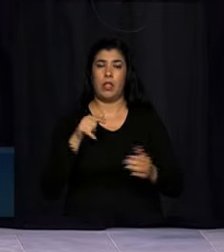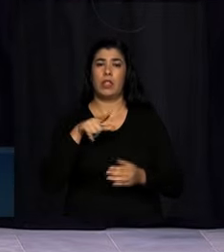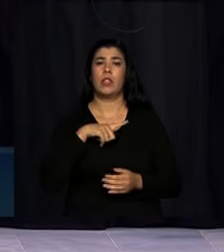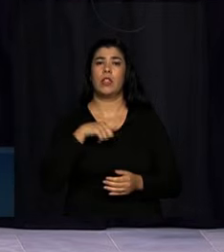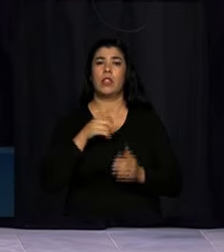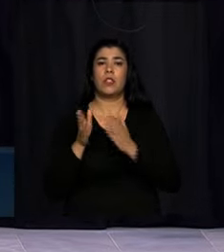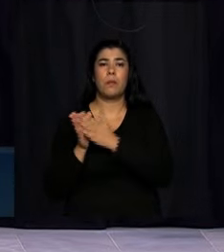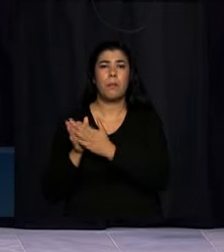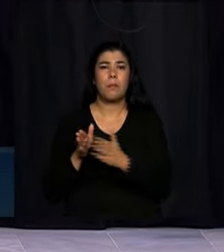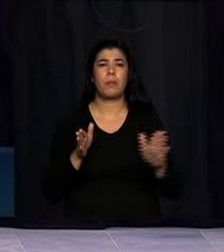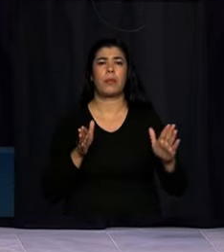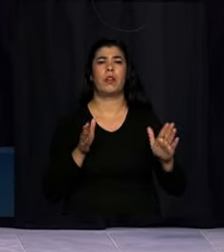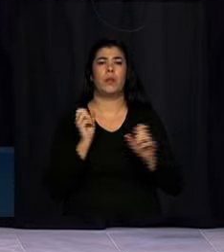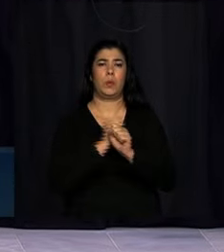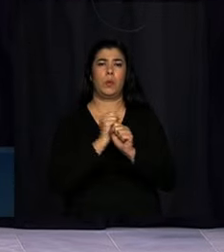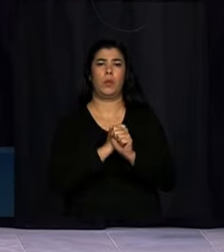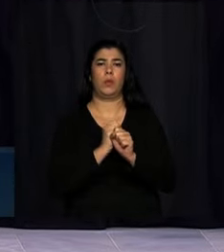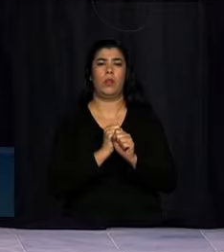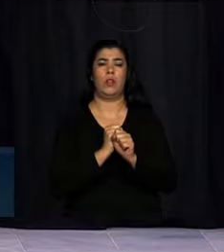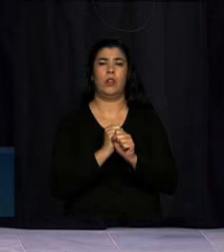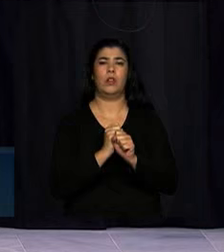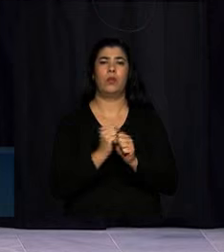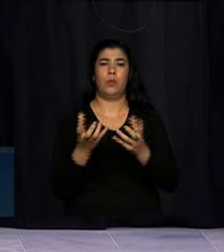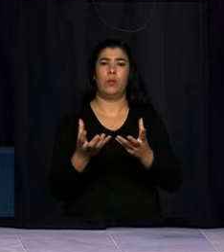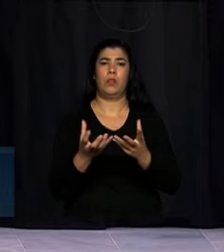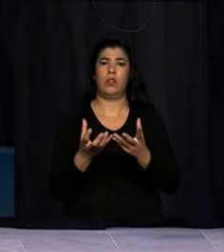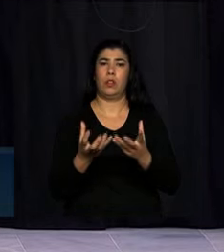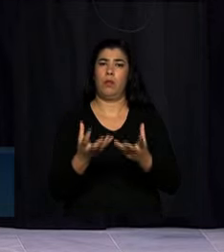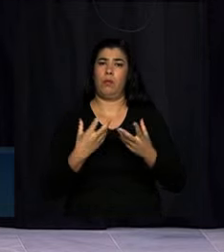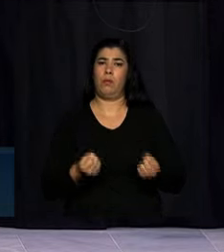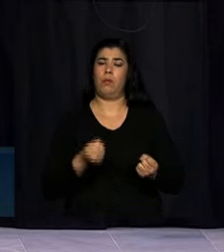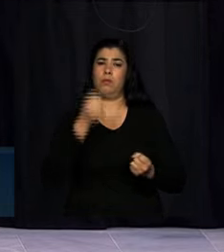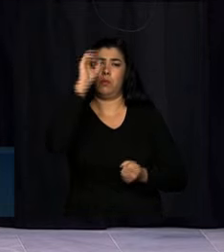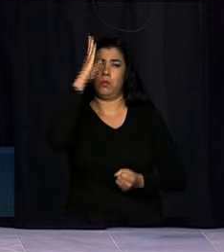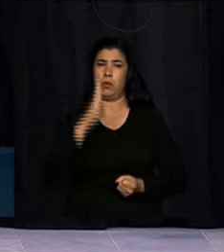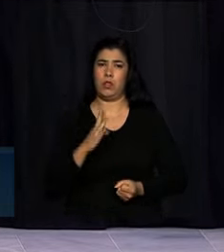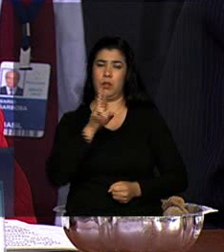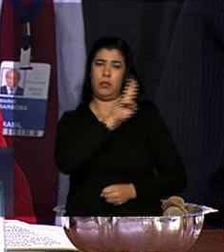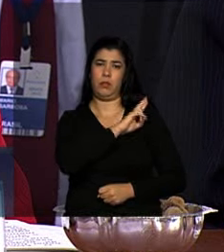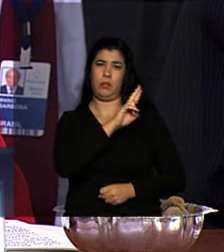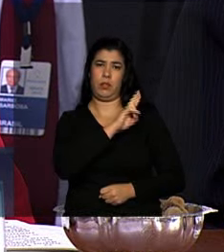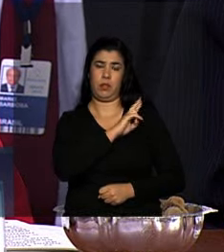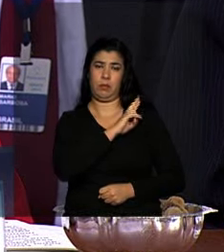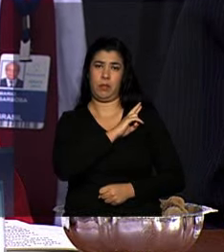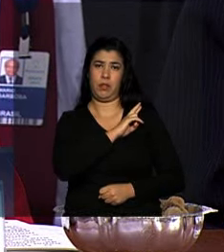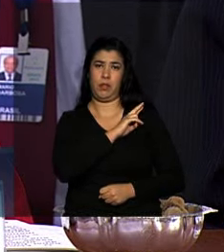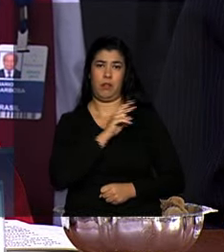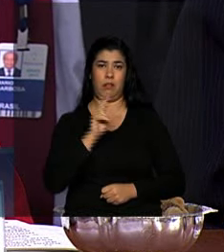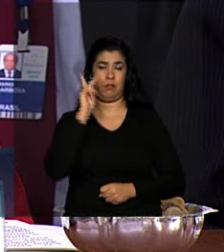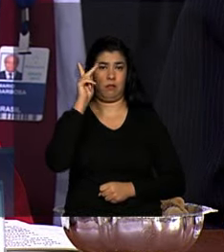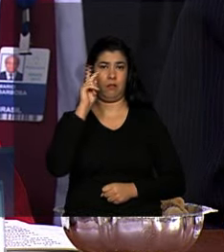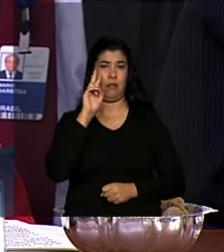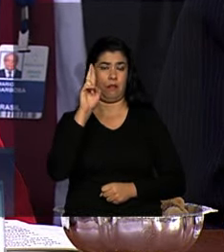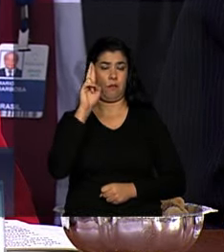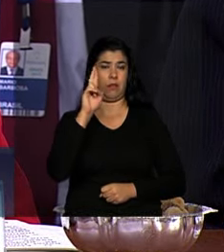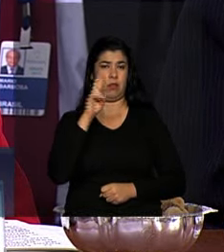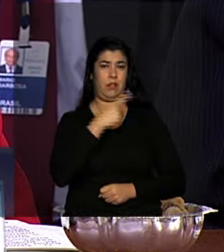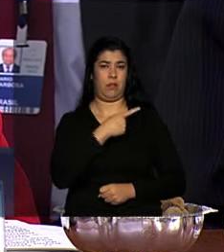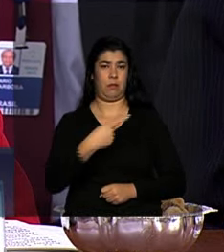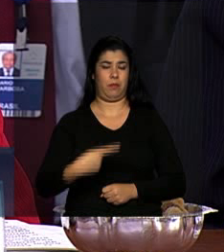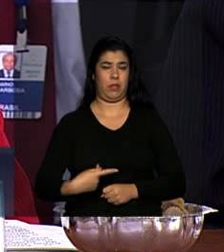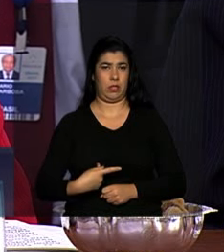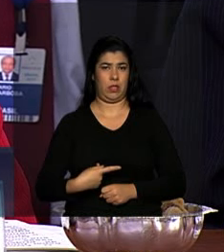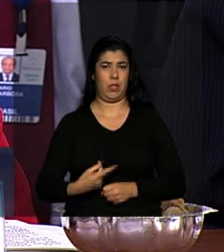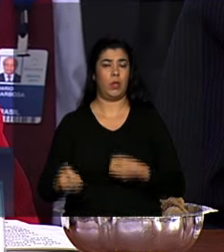nesse período em que o Brasil assumiu a presidência pro tempore, de comum acordo com todos os